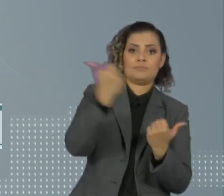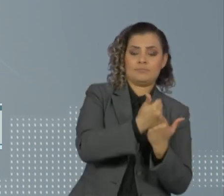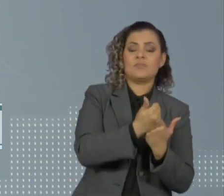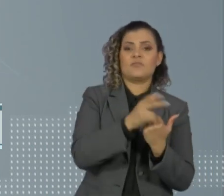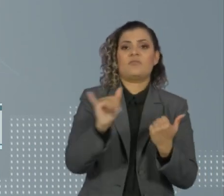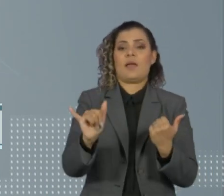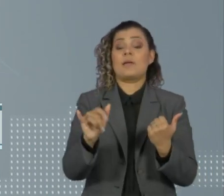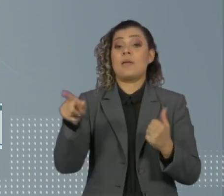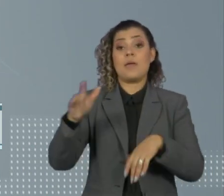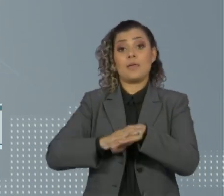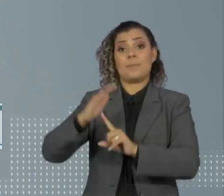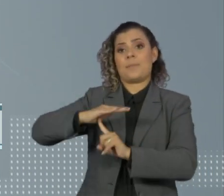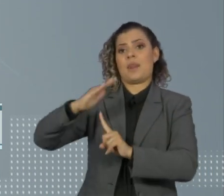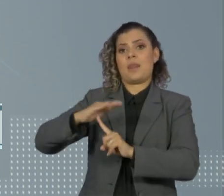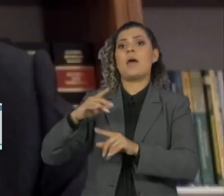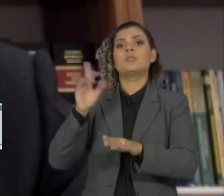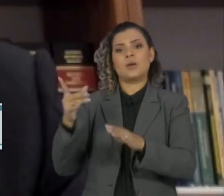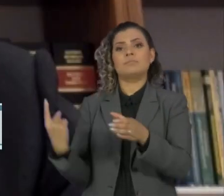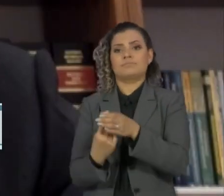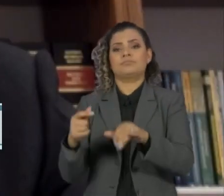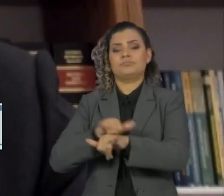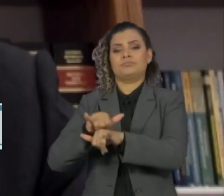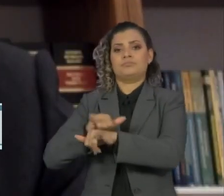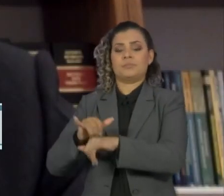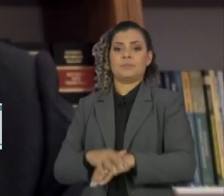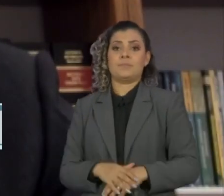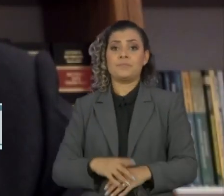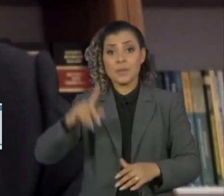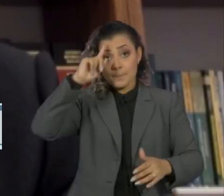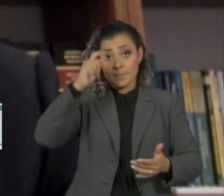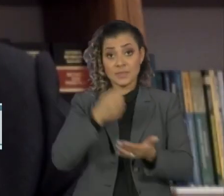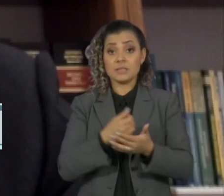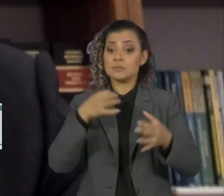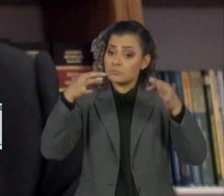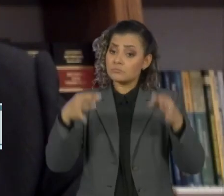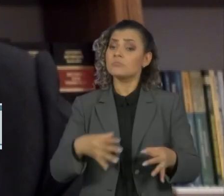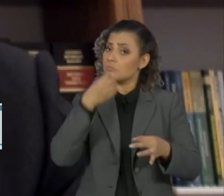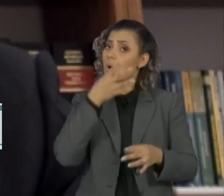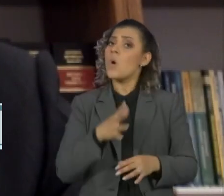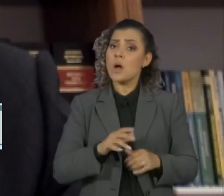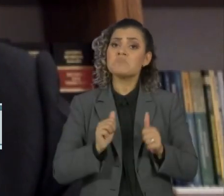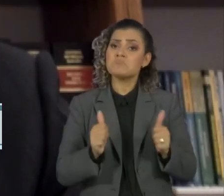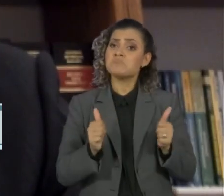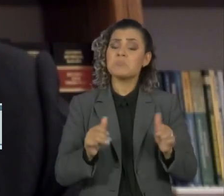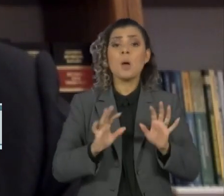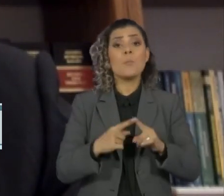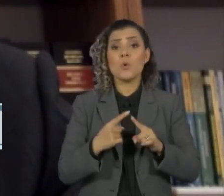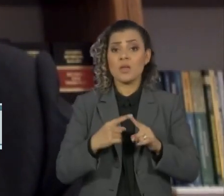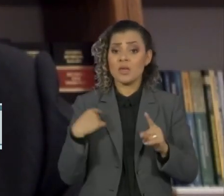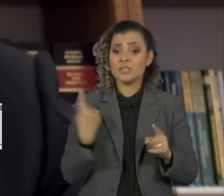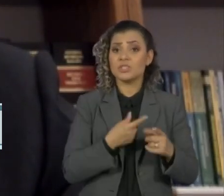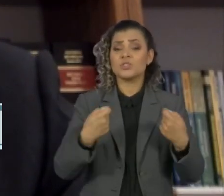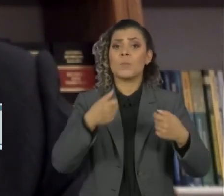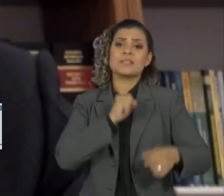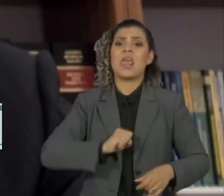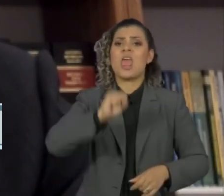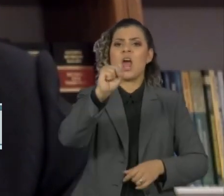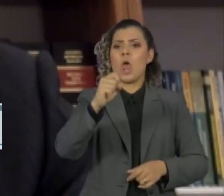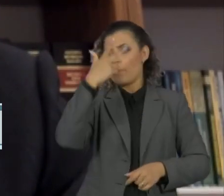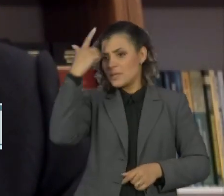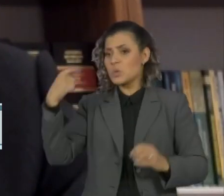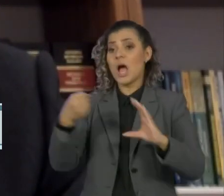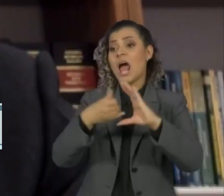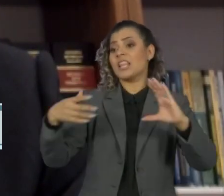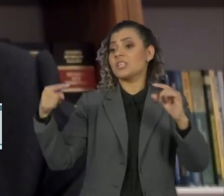Ele já era membro da Operação Lava Jato. A decisão, na minha ótica, foi salutar, porque nós não precisamos de heróis. E todos